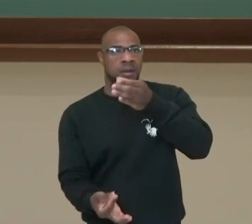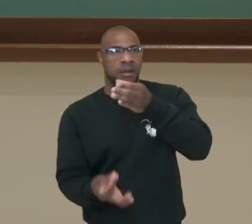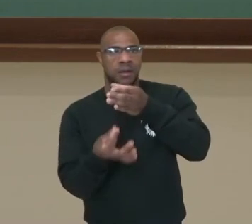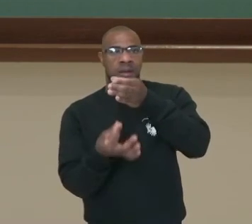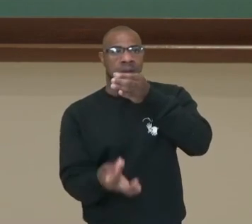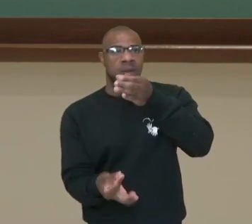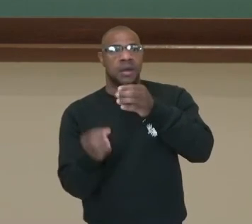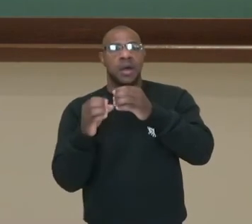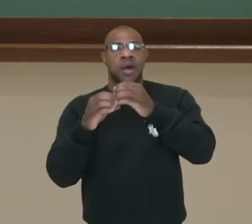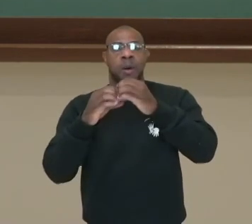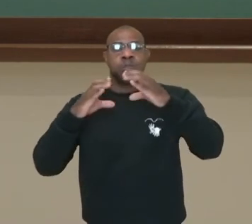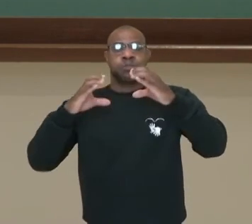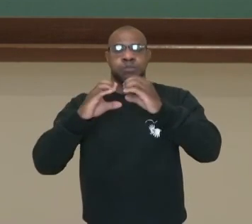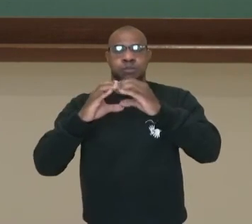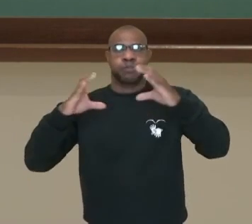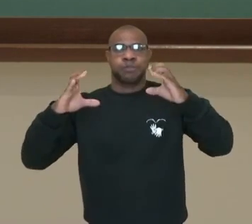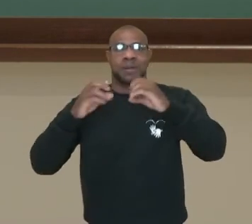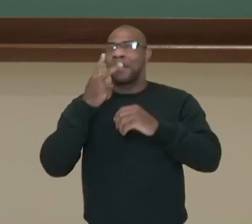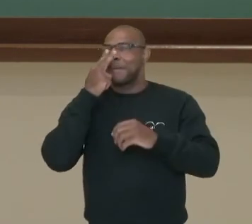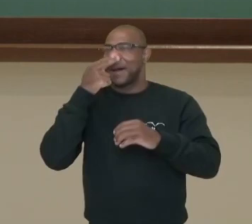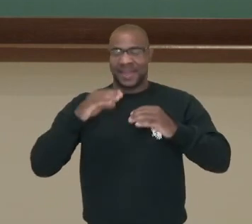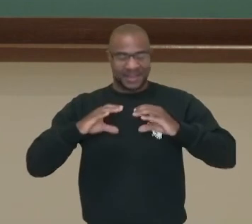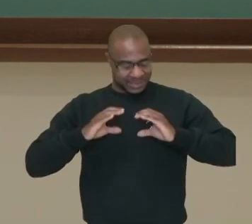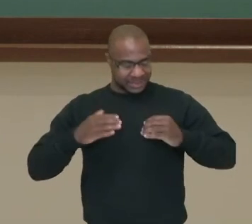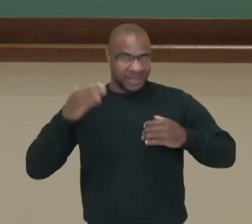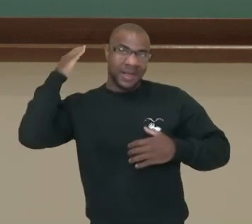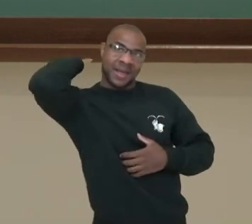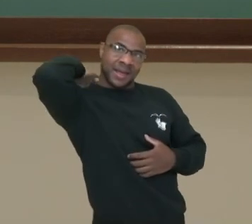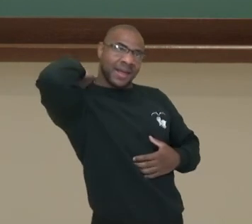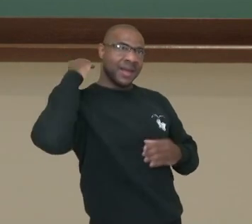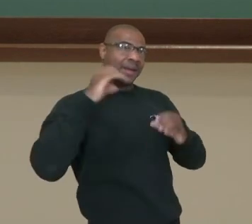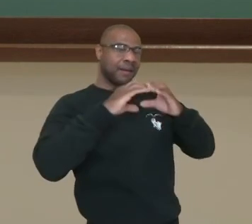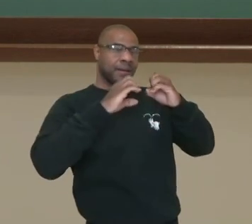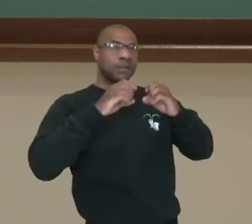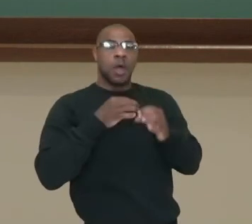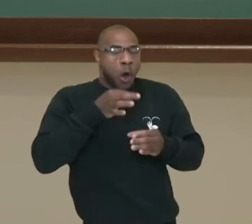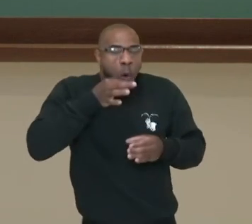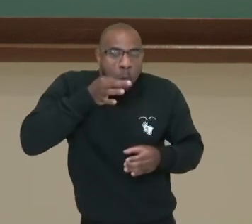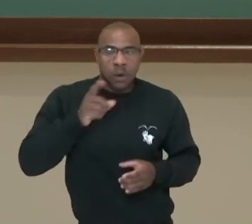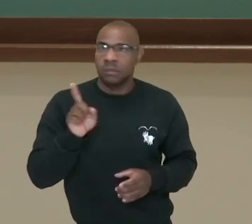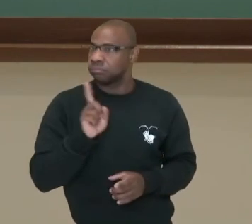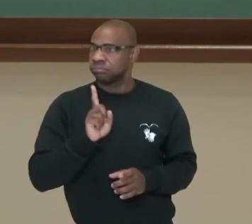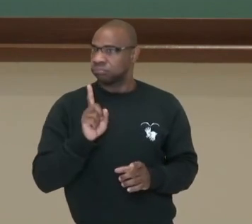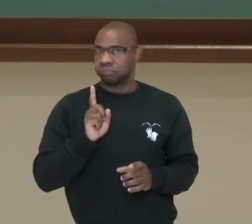Perceba que as bexigas estão enchendo e em nenhum momento eu assoprei ali. Ok?